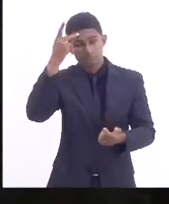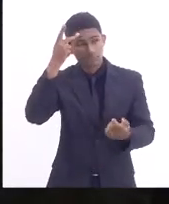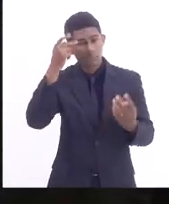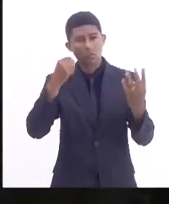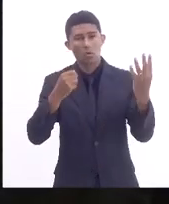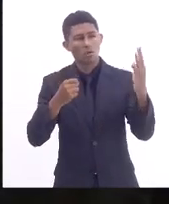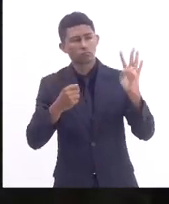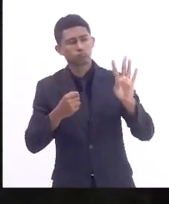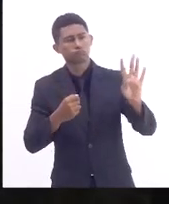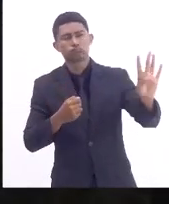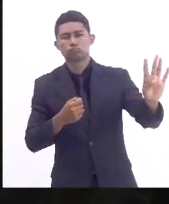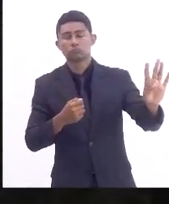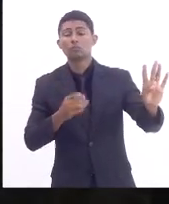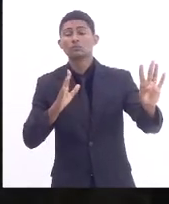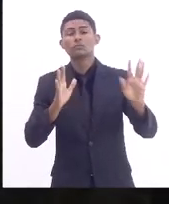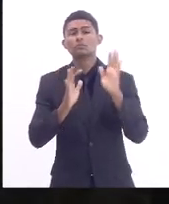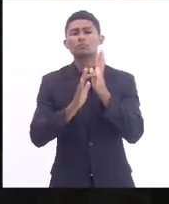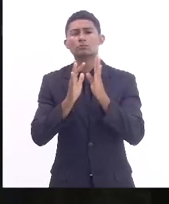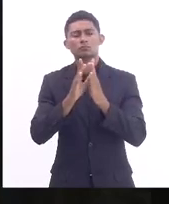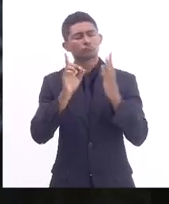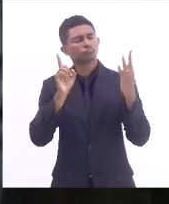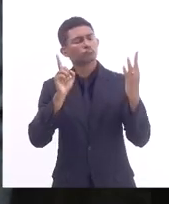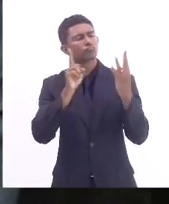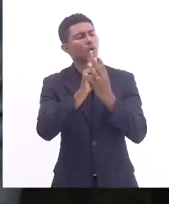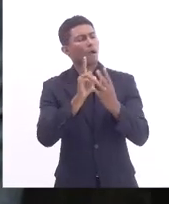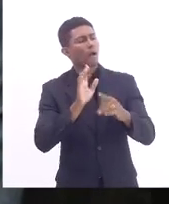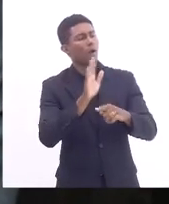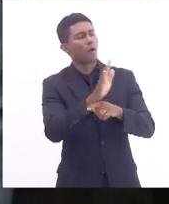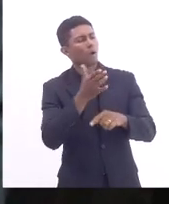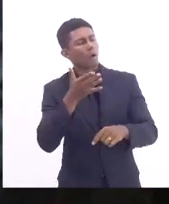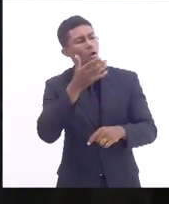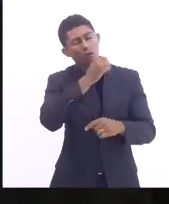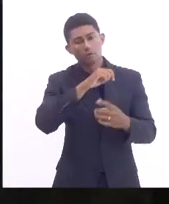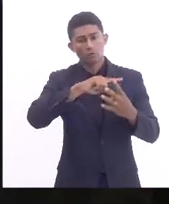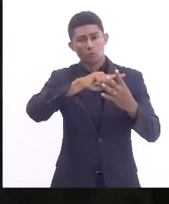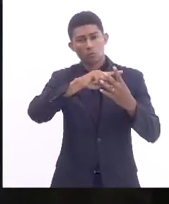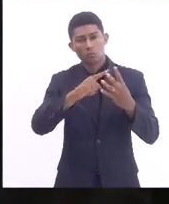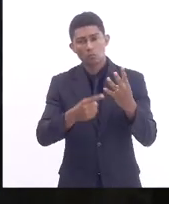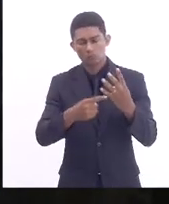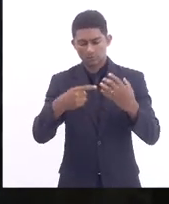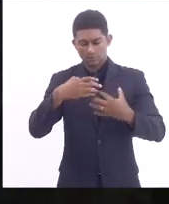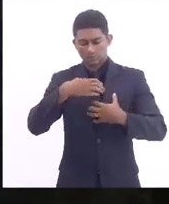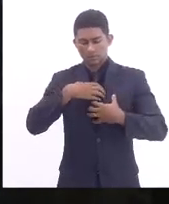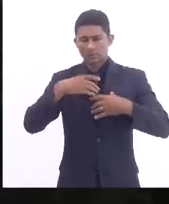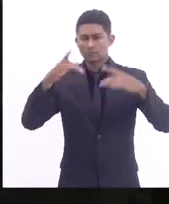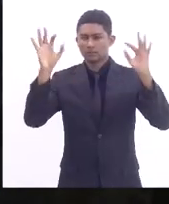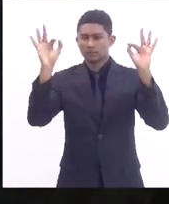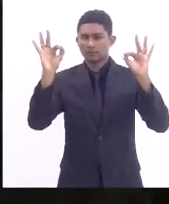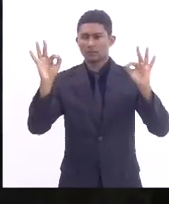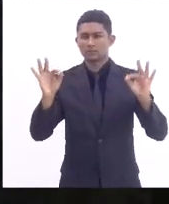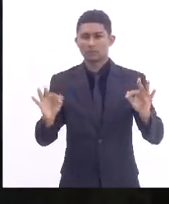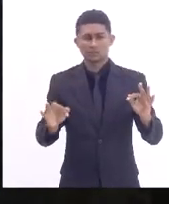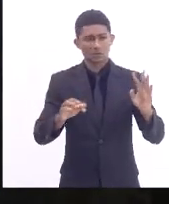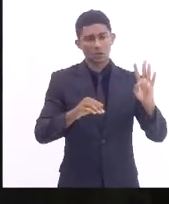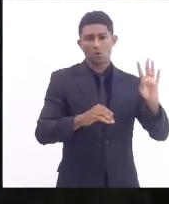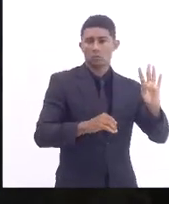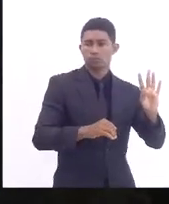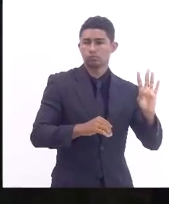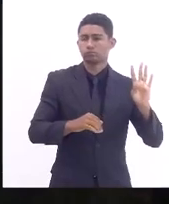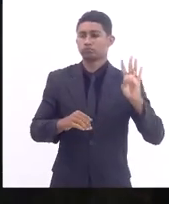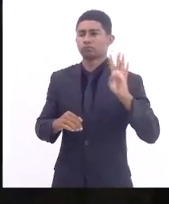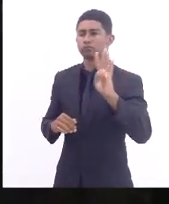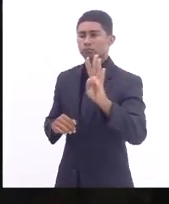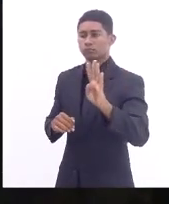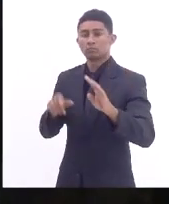família e Cristo salvou os quartos e os quatro Ficaram tão felizes que correram para o tempo porque era